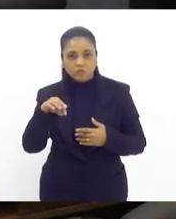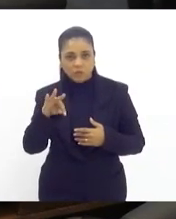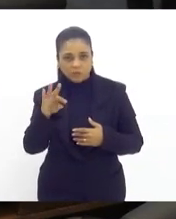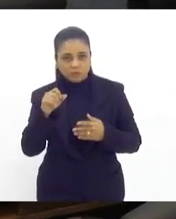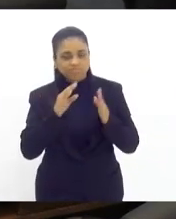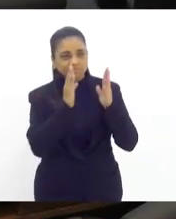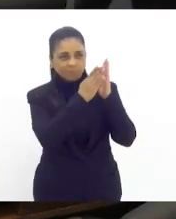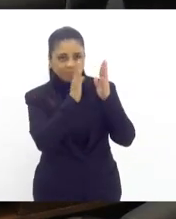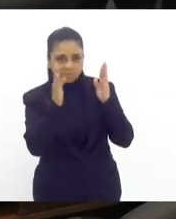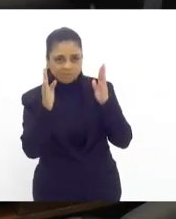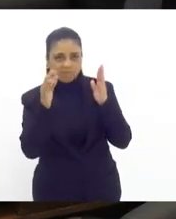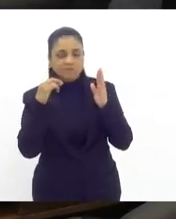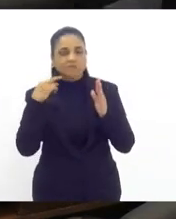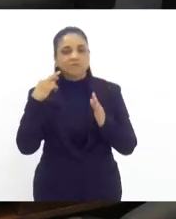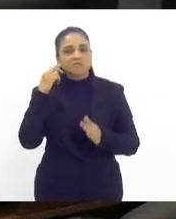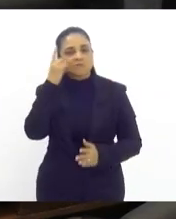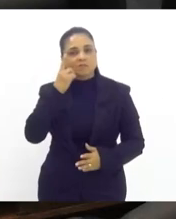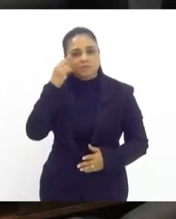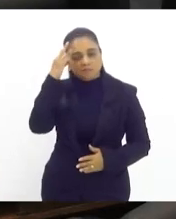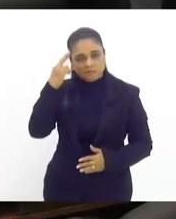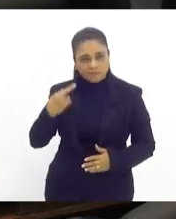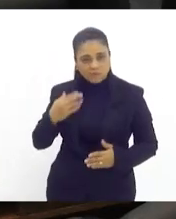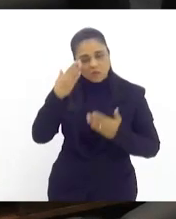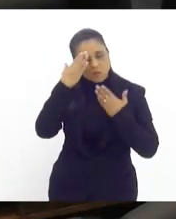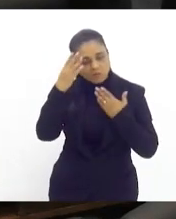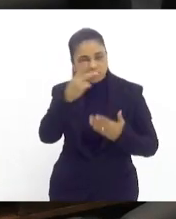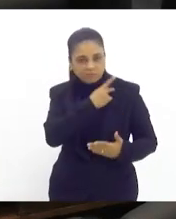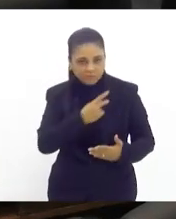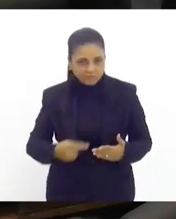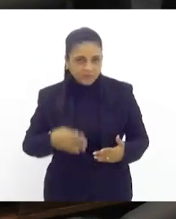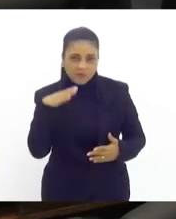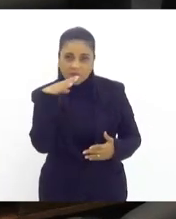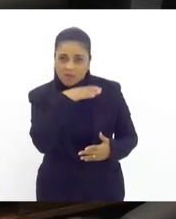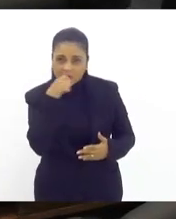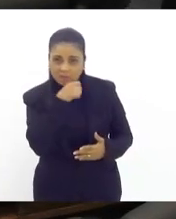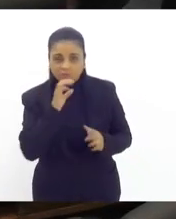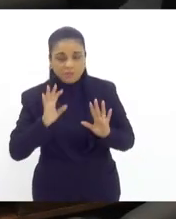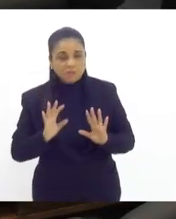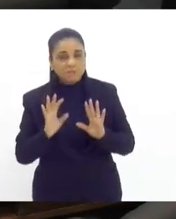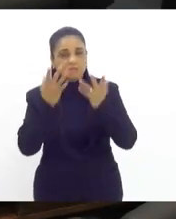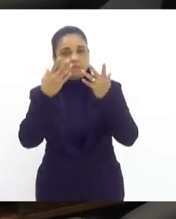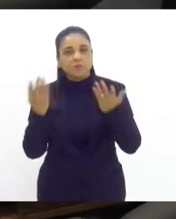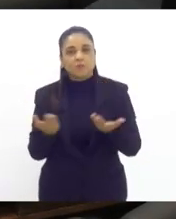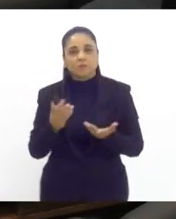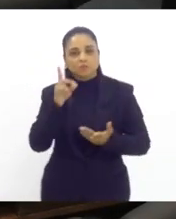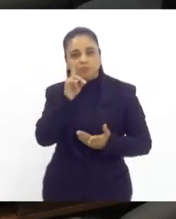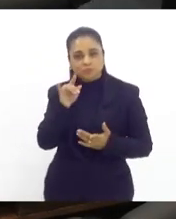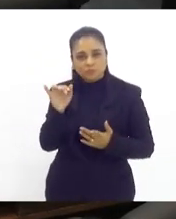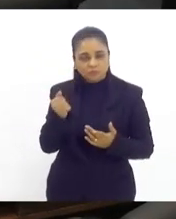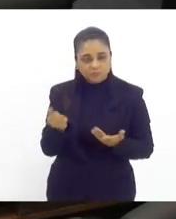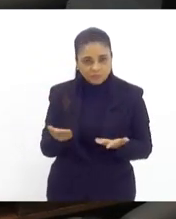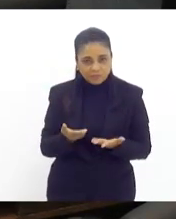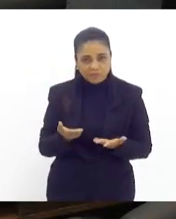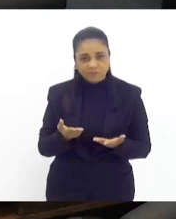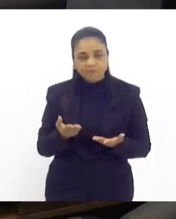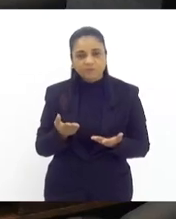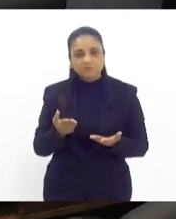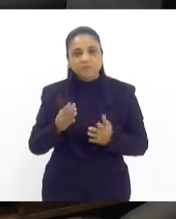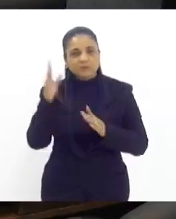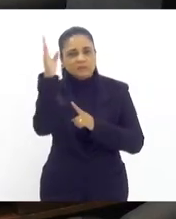Renata Souza senhor presidente muito rápido só para Celebrar o dia de hoje que é o dia